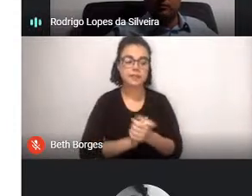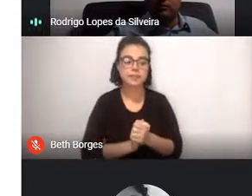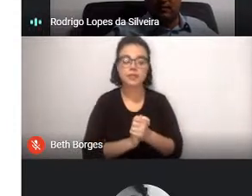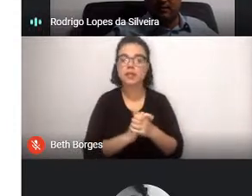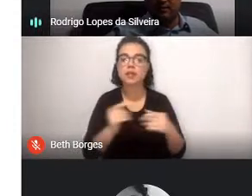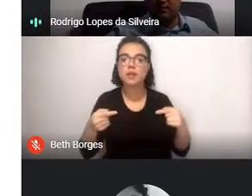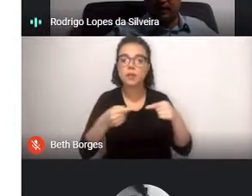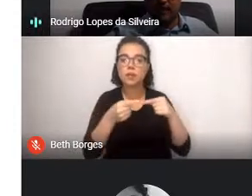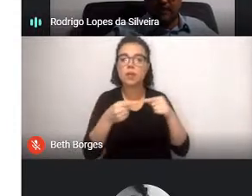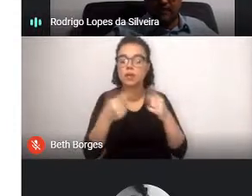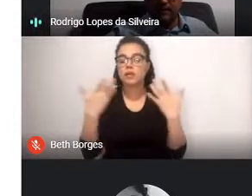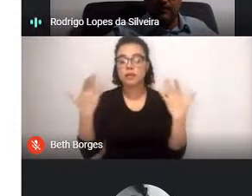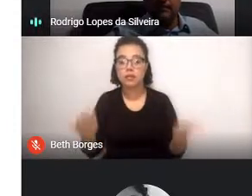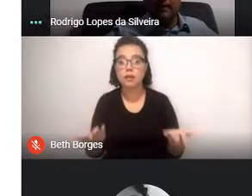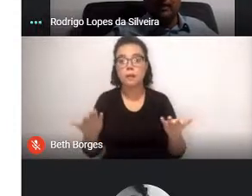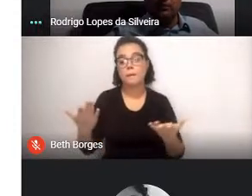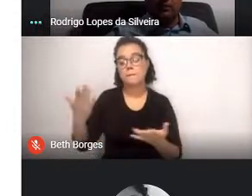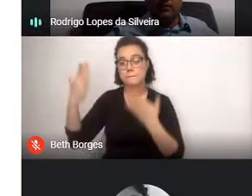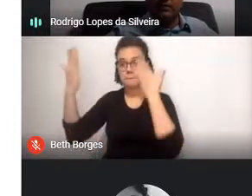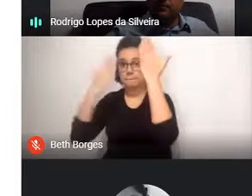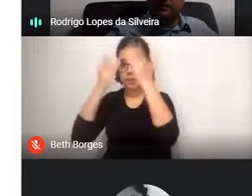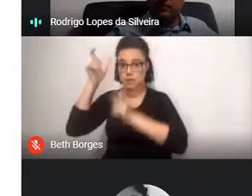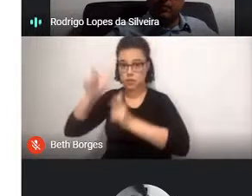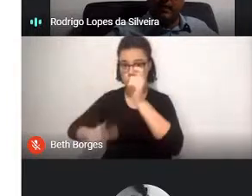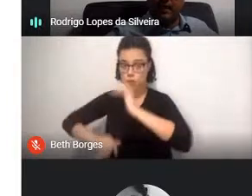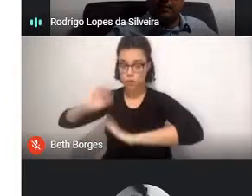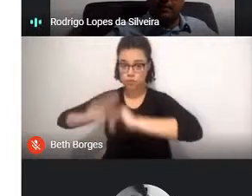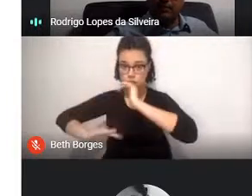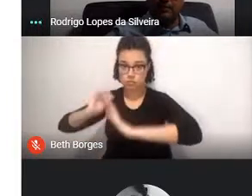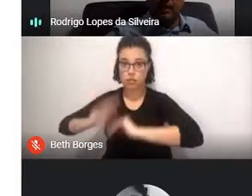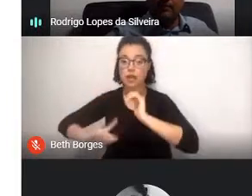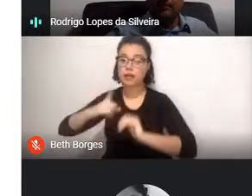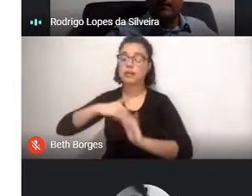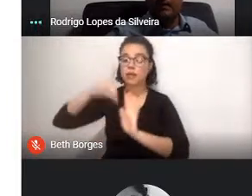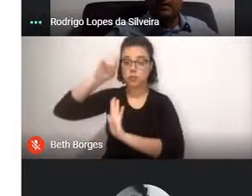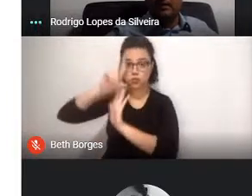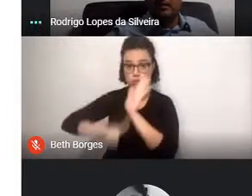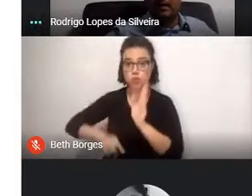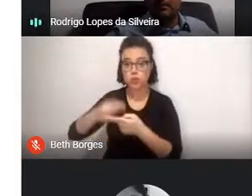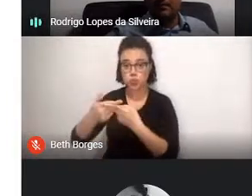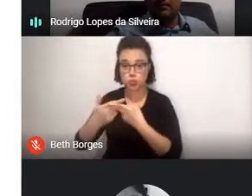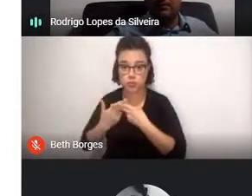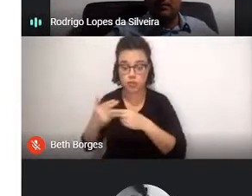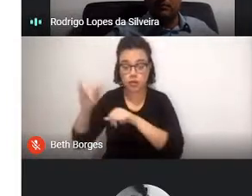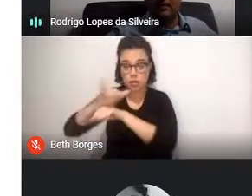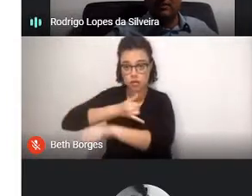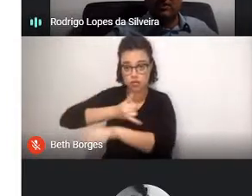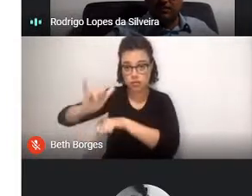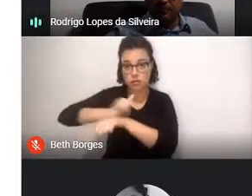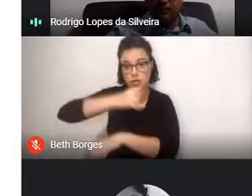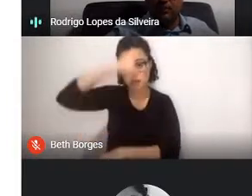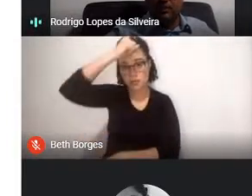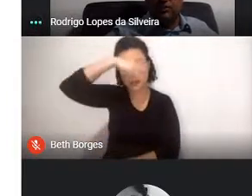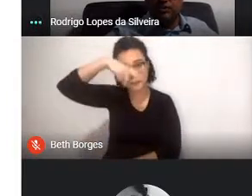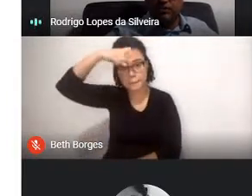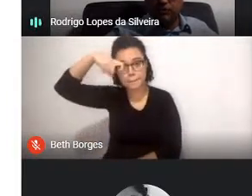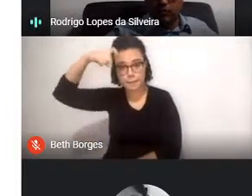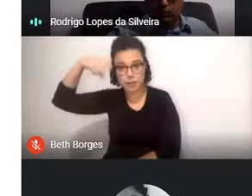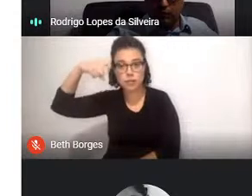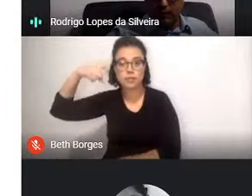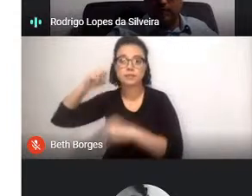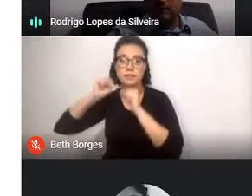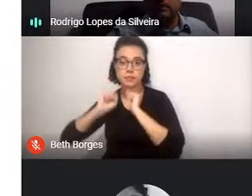têm o direito de utilizar essa ferramenta no processo psicoterápico, tá? Quebrando assim qualquer tipo